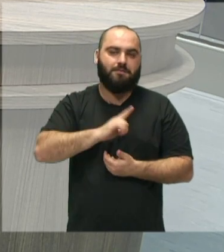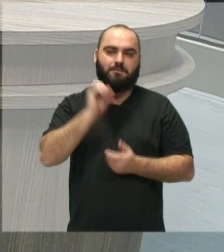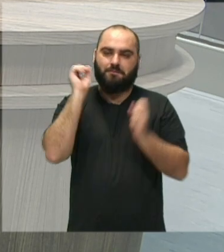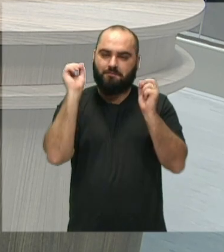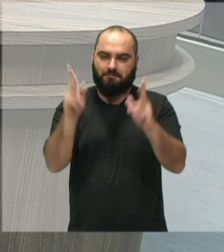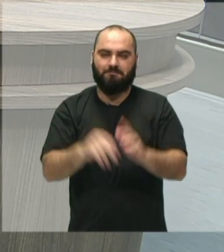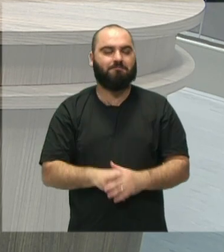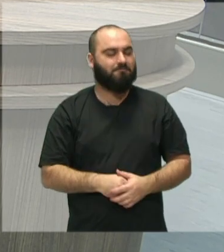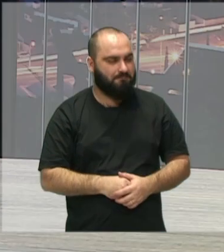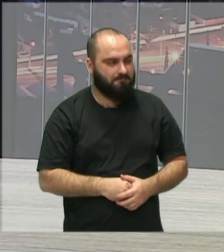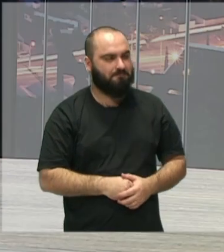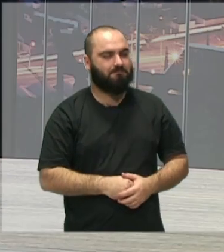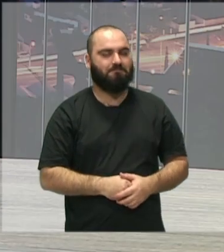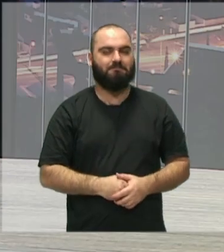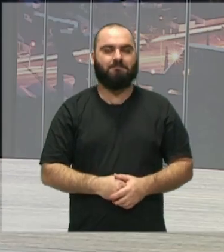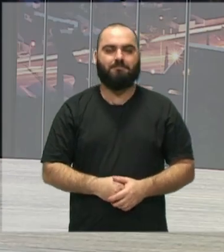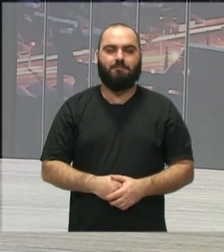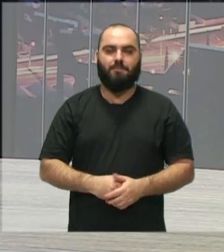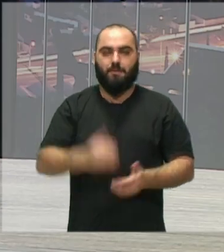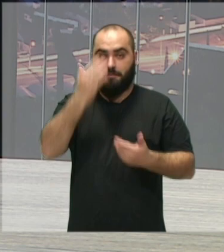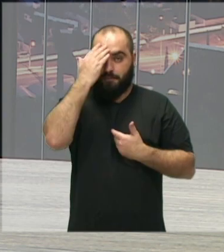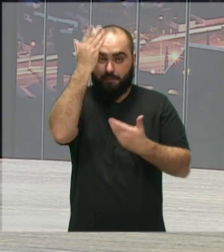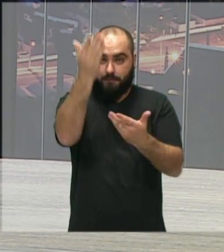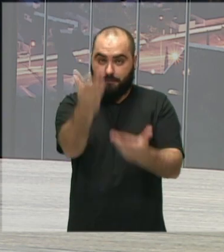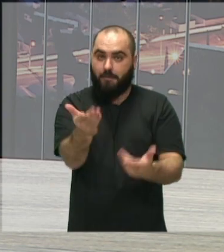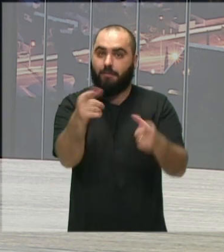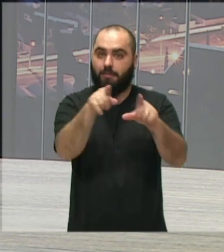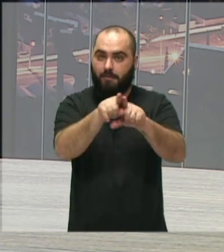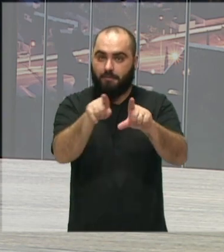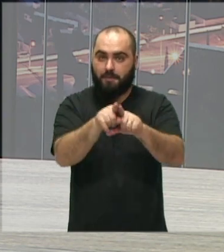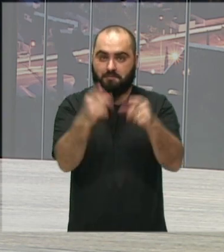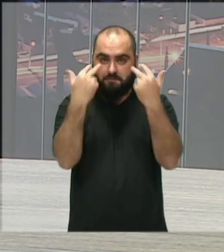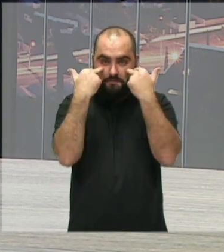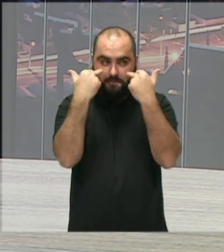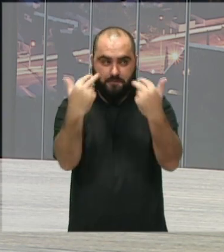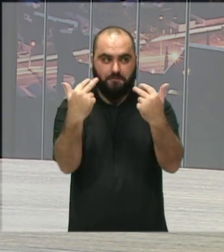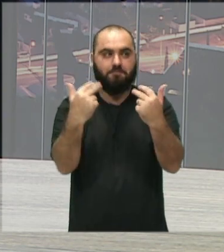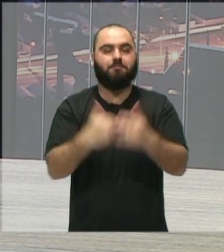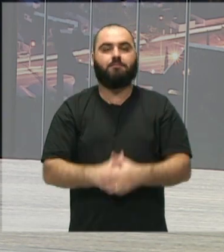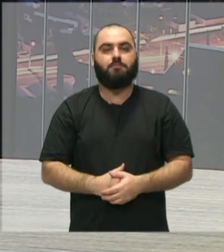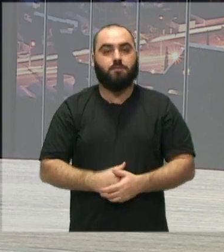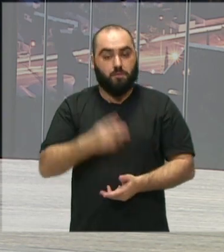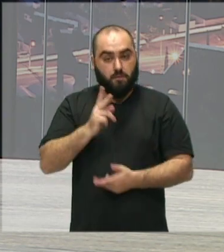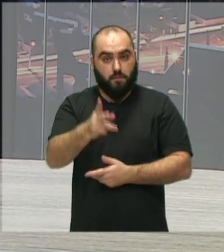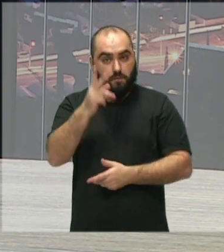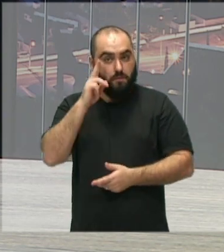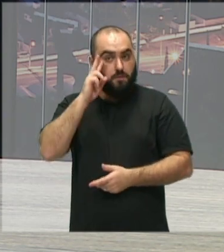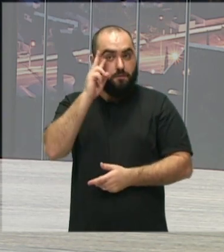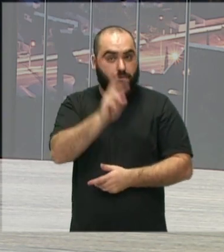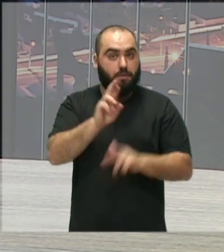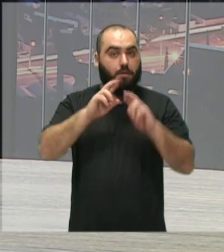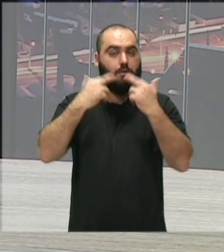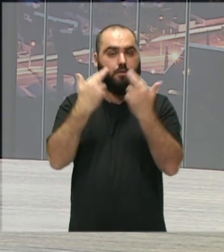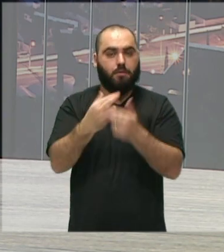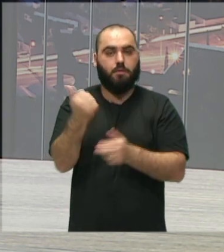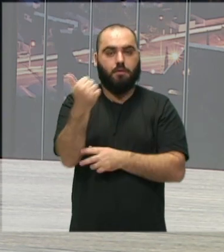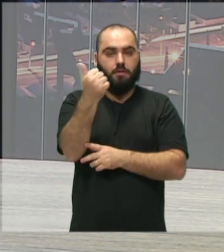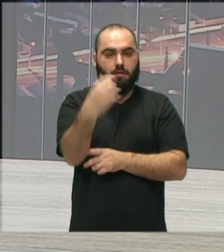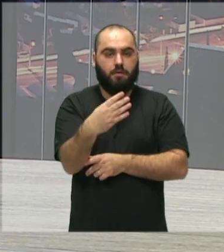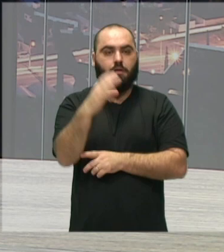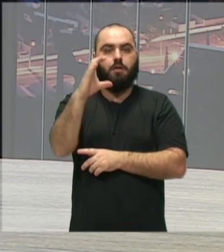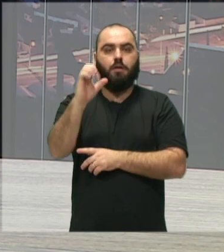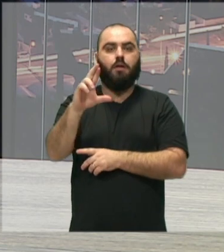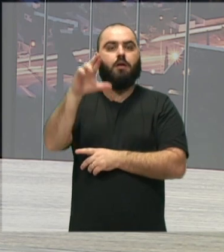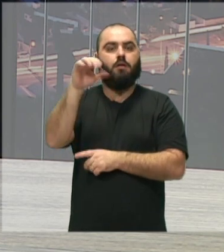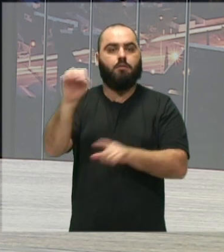também. Muito obrigada a você também que nos acompanha. Continue assistindo a nossa programação no canal 14 da